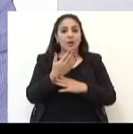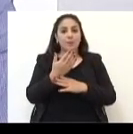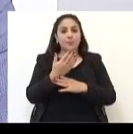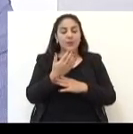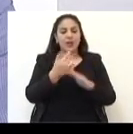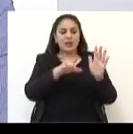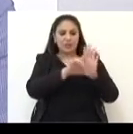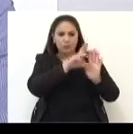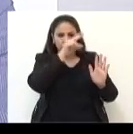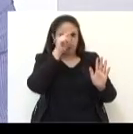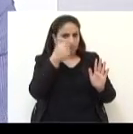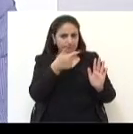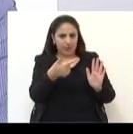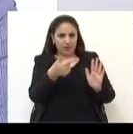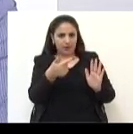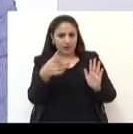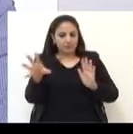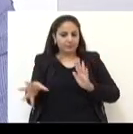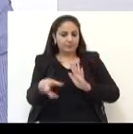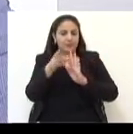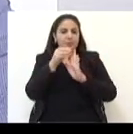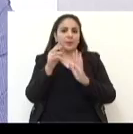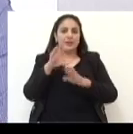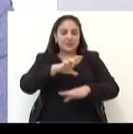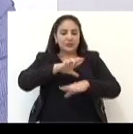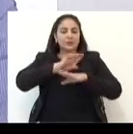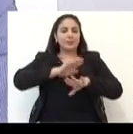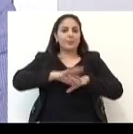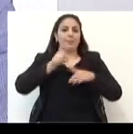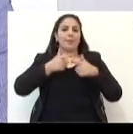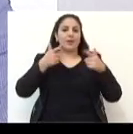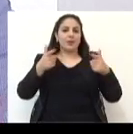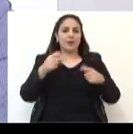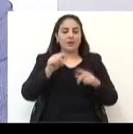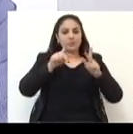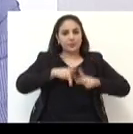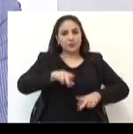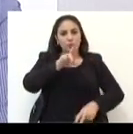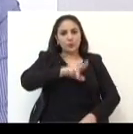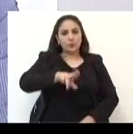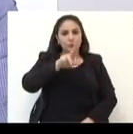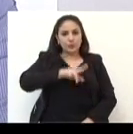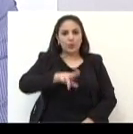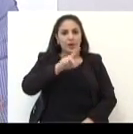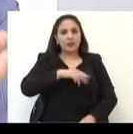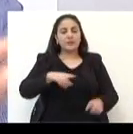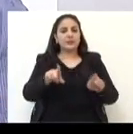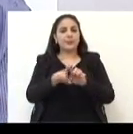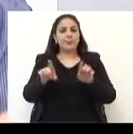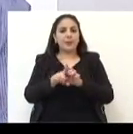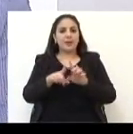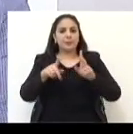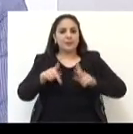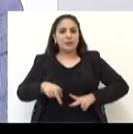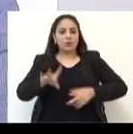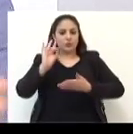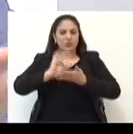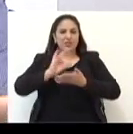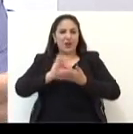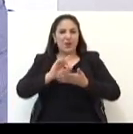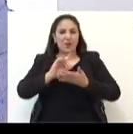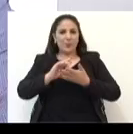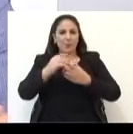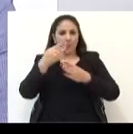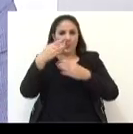tem, incluindo, para dar uma segurança maior aos usuários, dar uma segurança aos permissionários e também